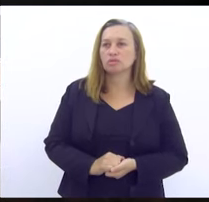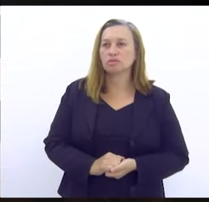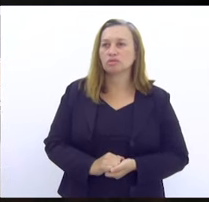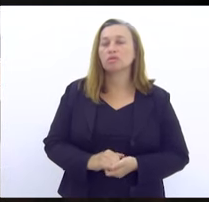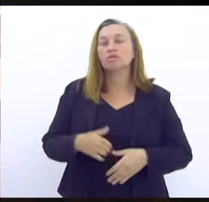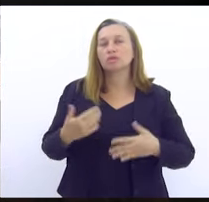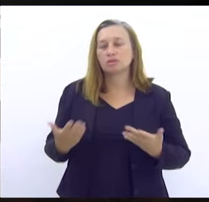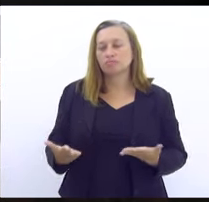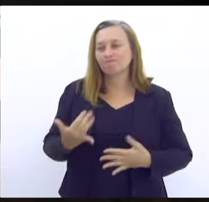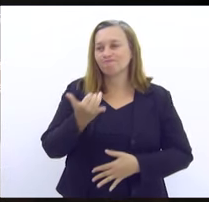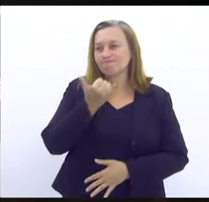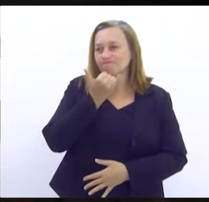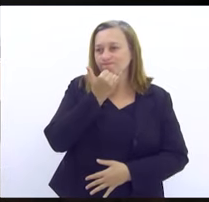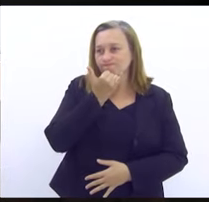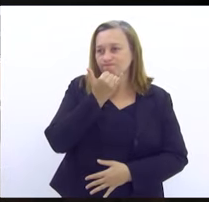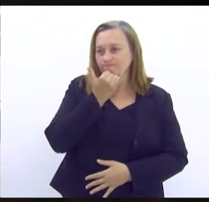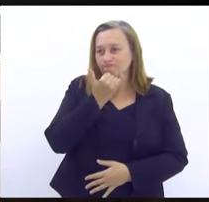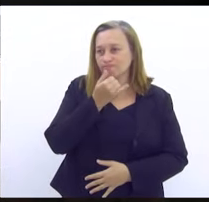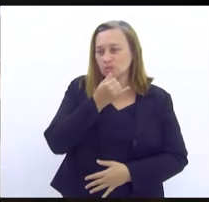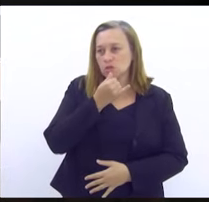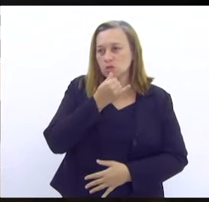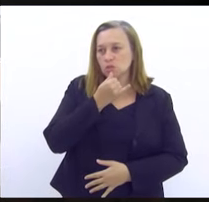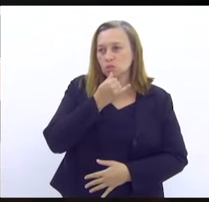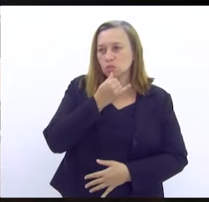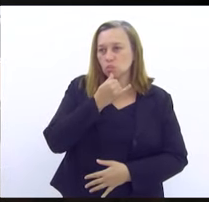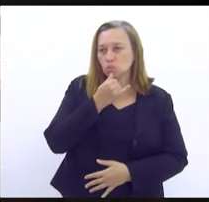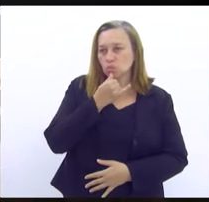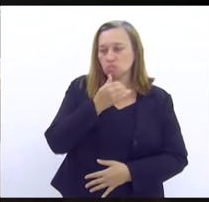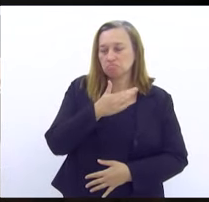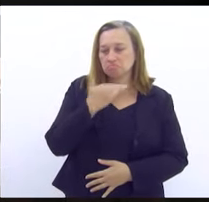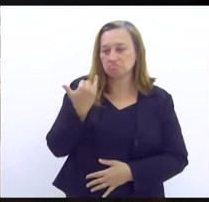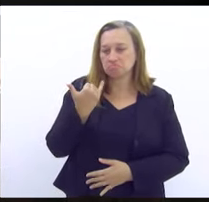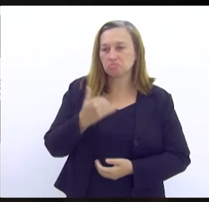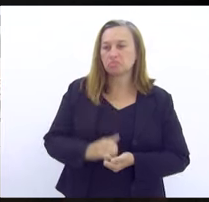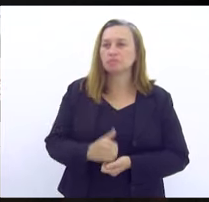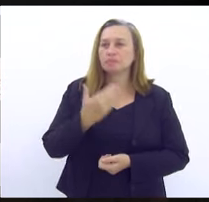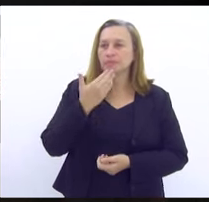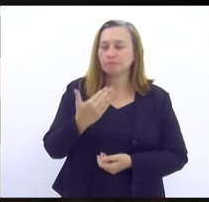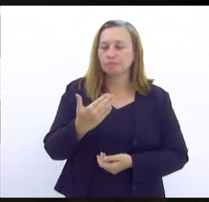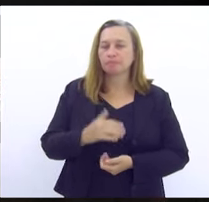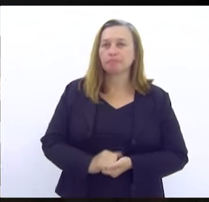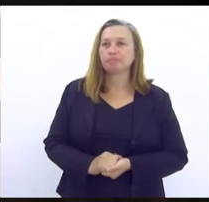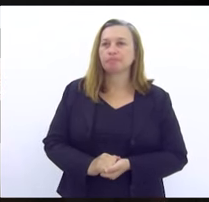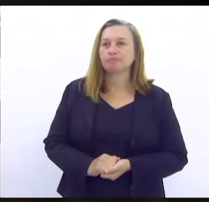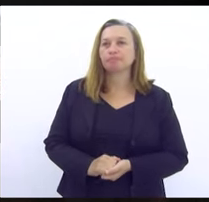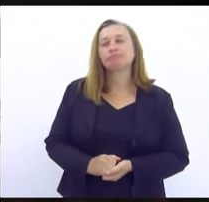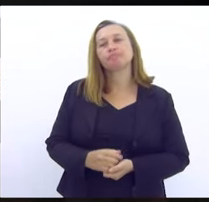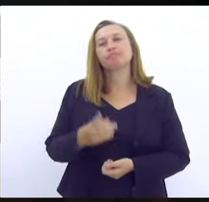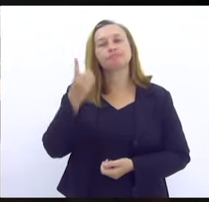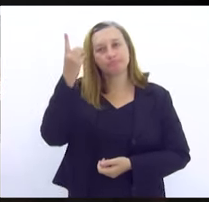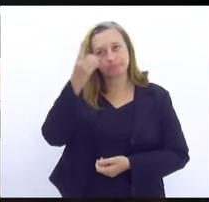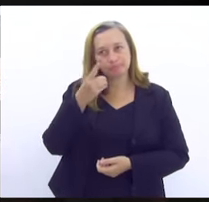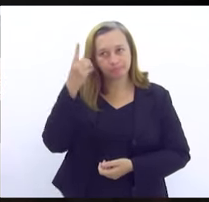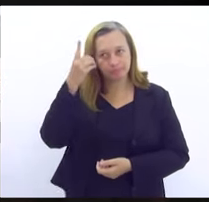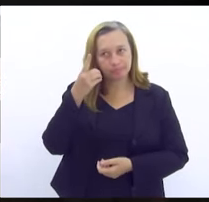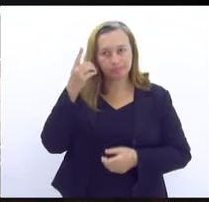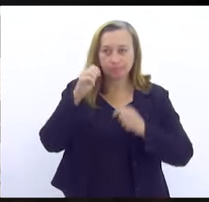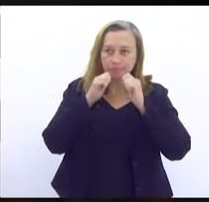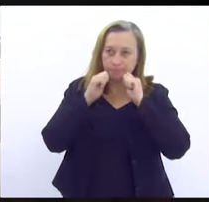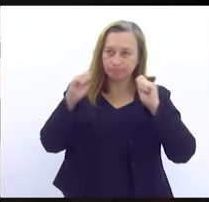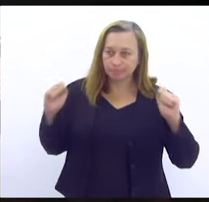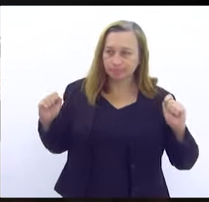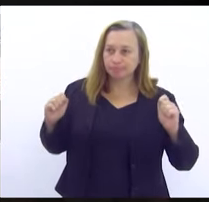é lamentável essas mortes, esses assassinatos. E a gente pede aos nobres deputados, deputadas e